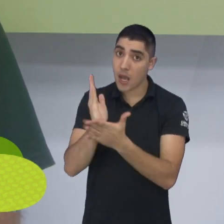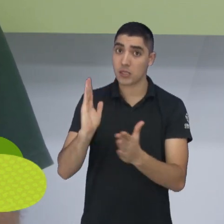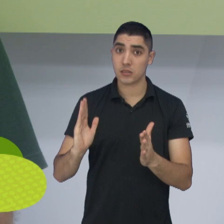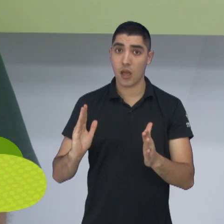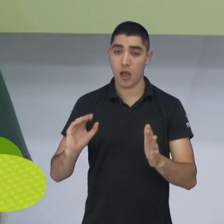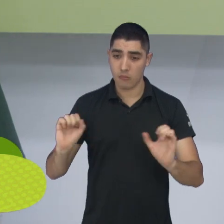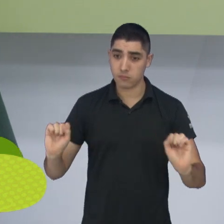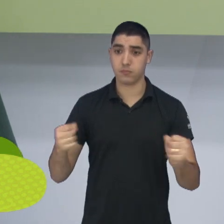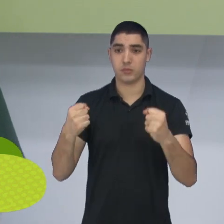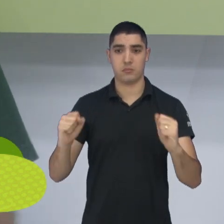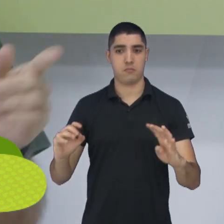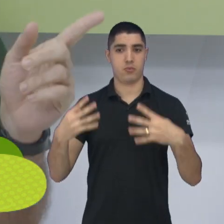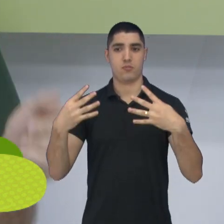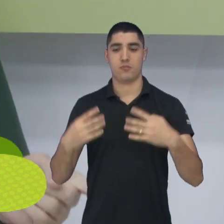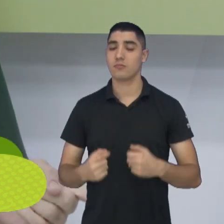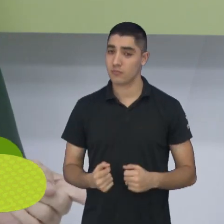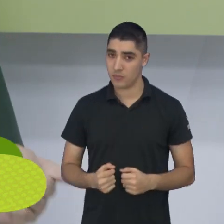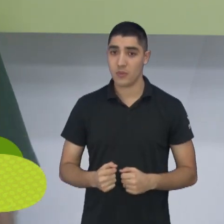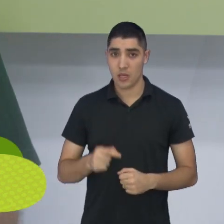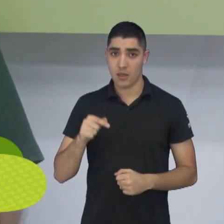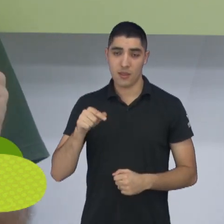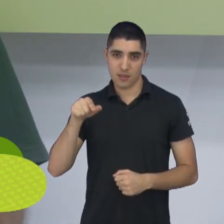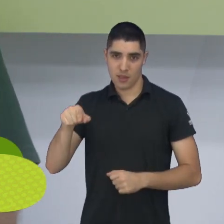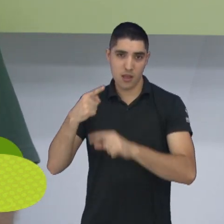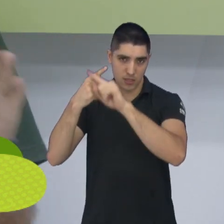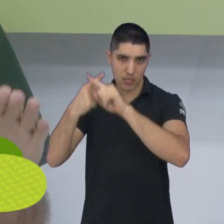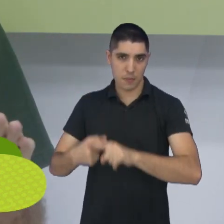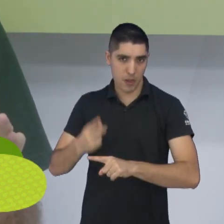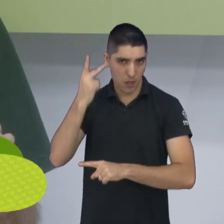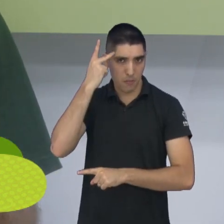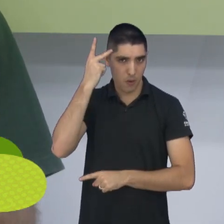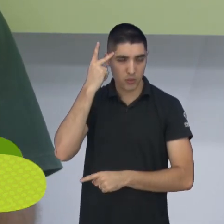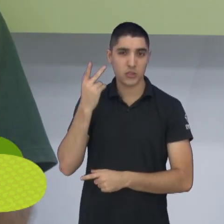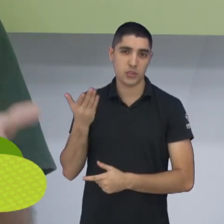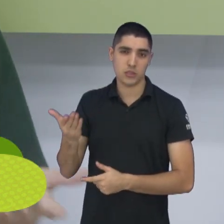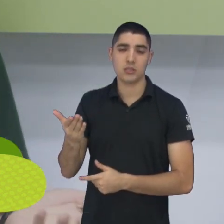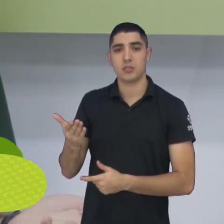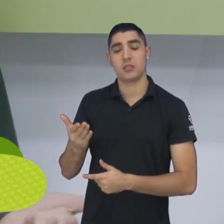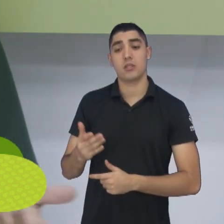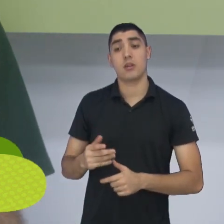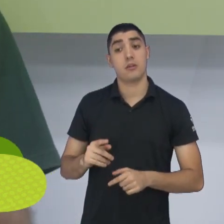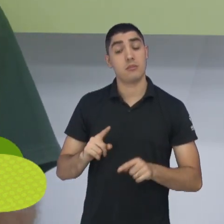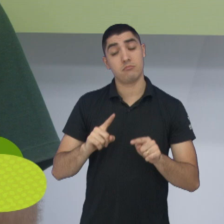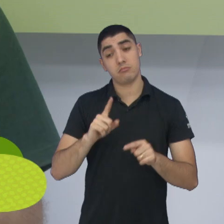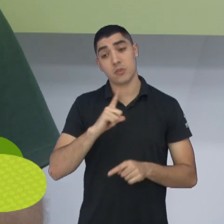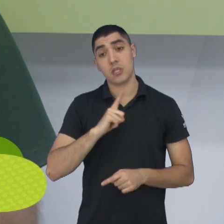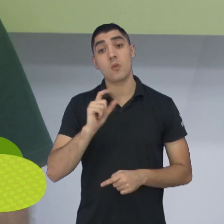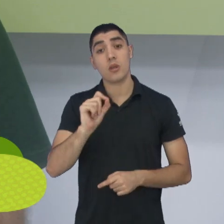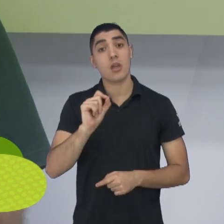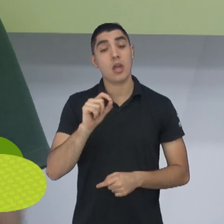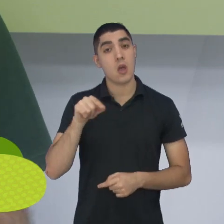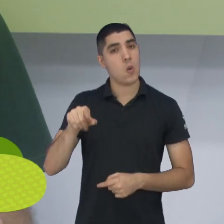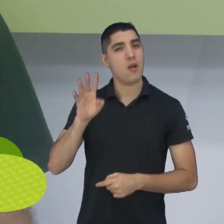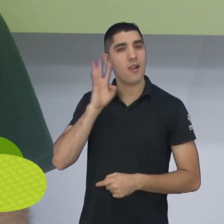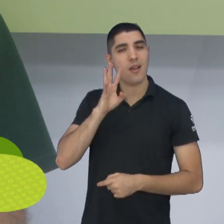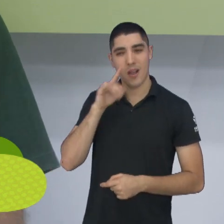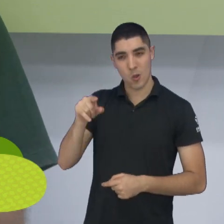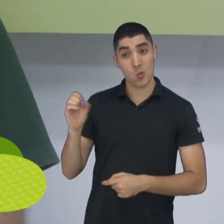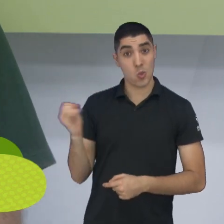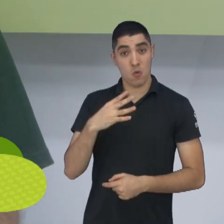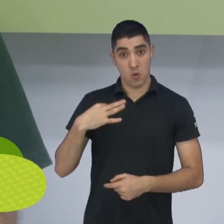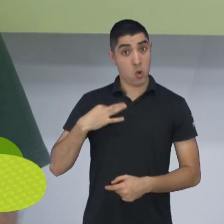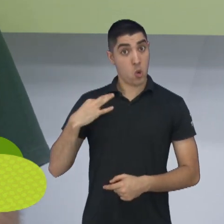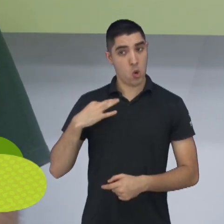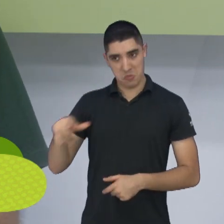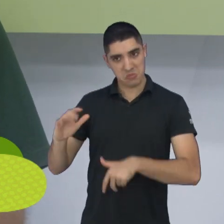sulfitão 2024. E como não, nada tem pelo menos um ponto positivo, o uniforme do Joseense, o novo uniforme do Joseense é